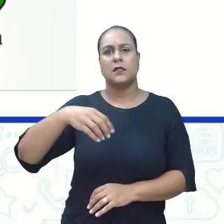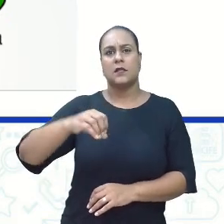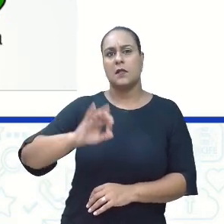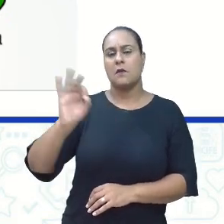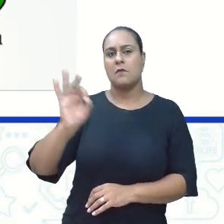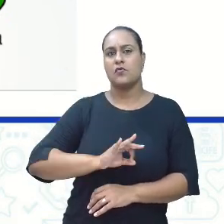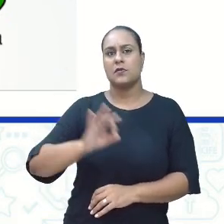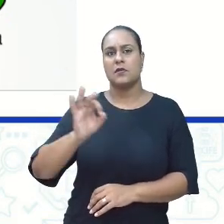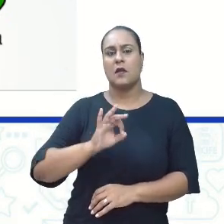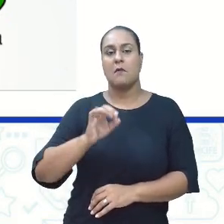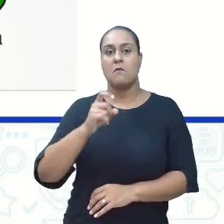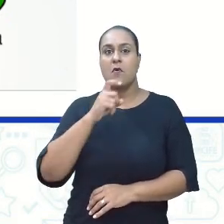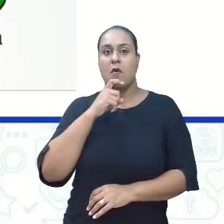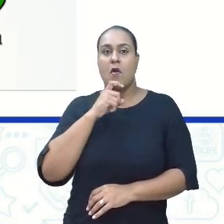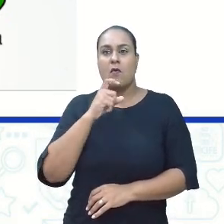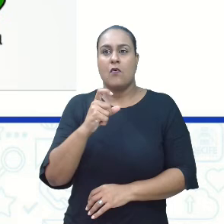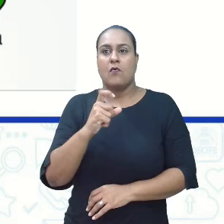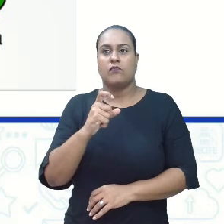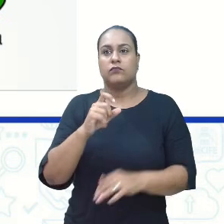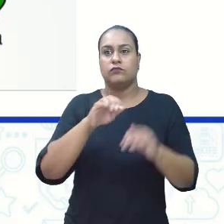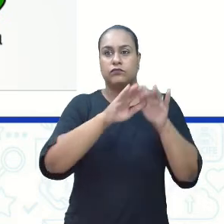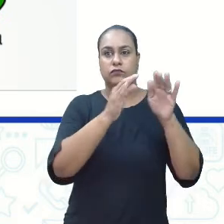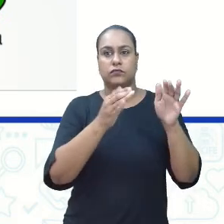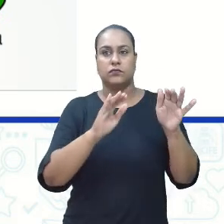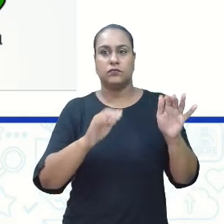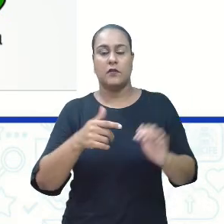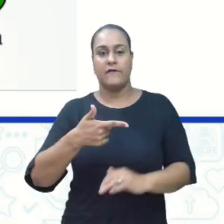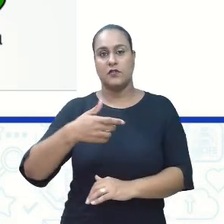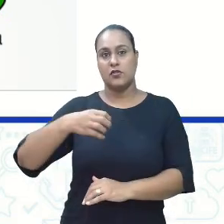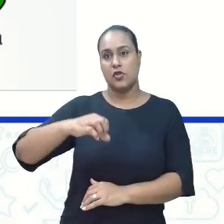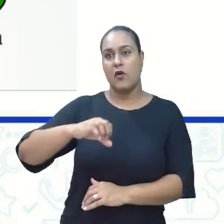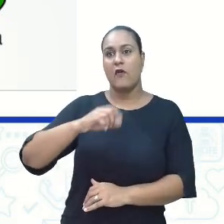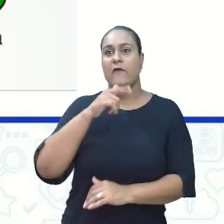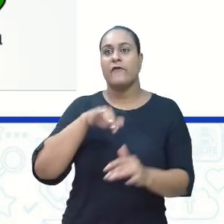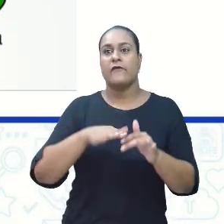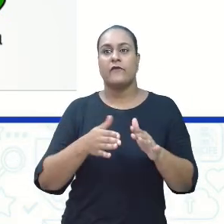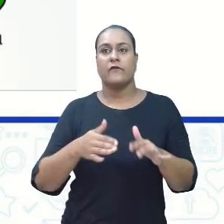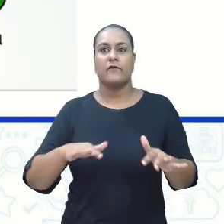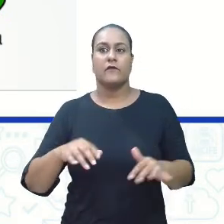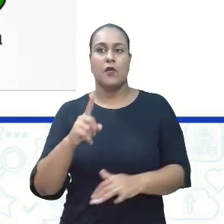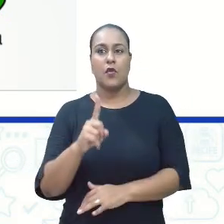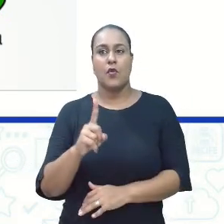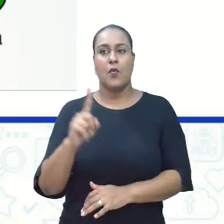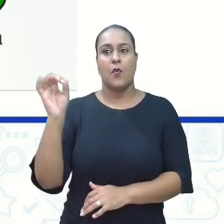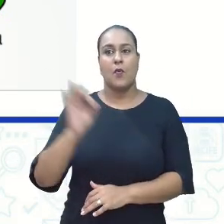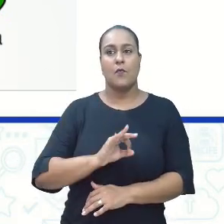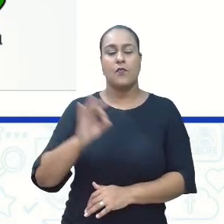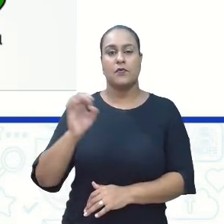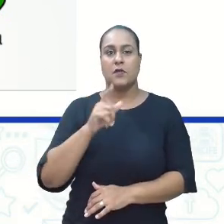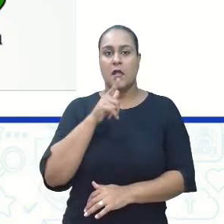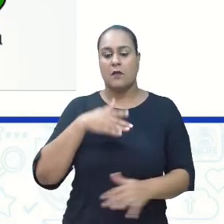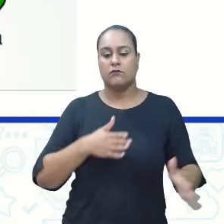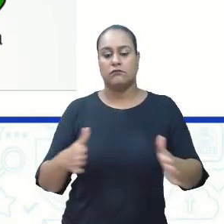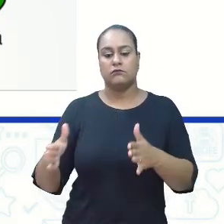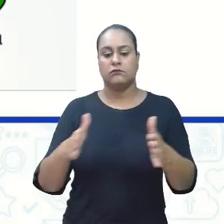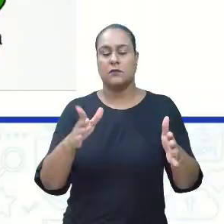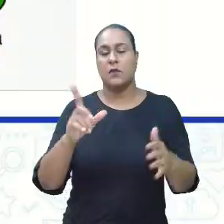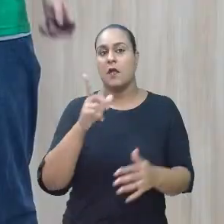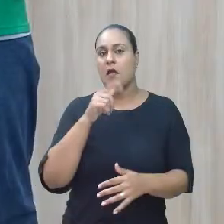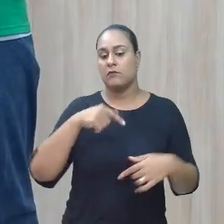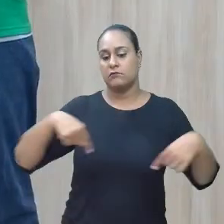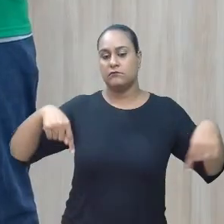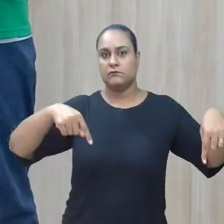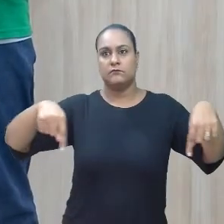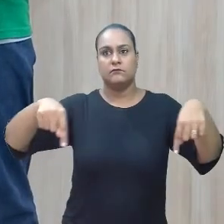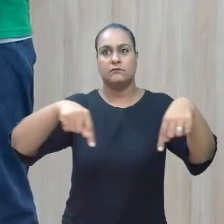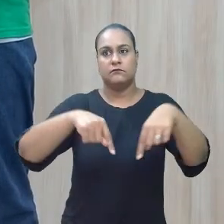outros 30%, ó, 29% em aquíferos e 1% em rios e lagos e solos da nossa Biota. Biota que você vê lá com a